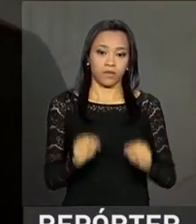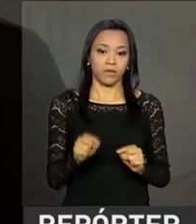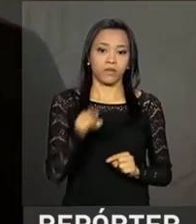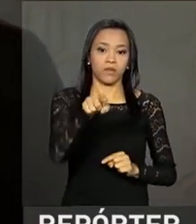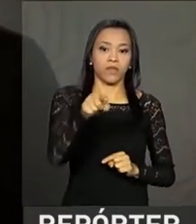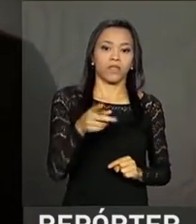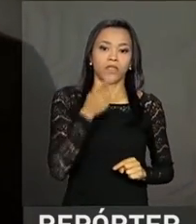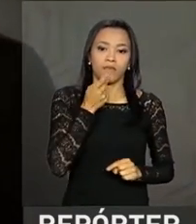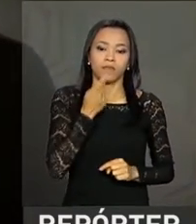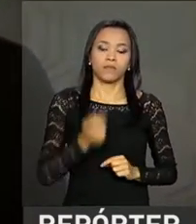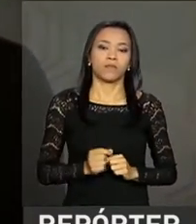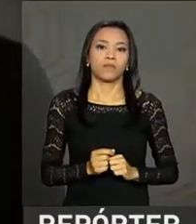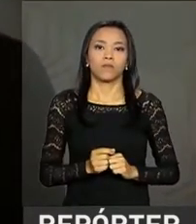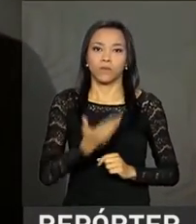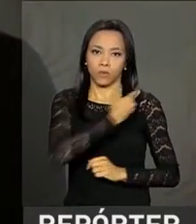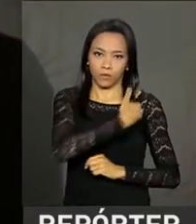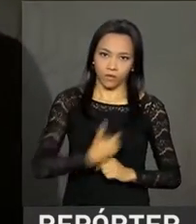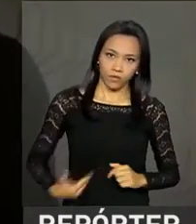O governo quer